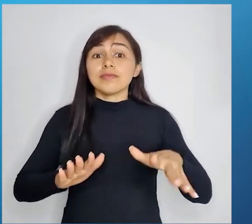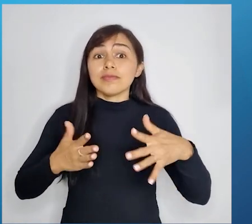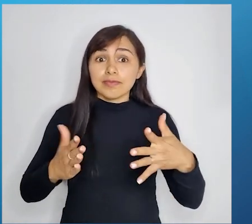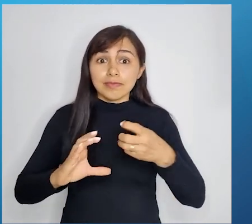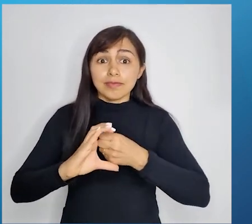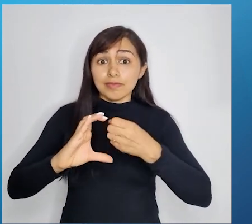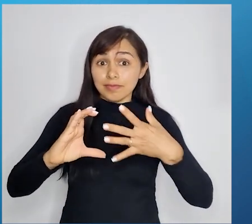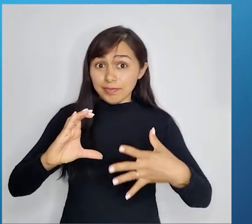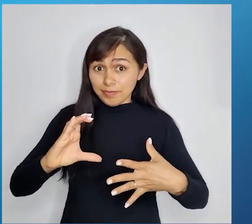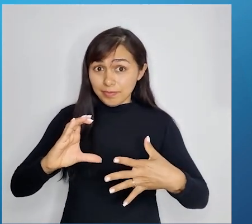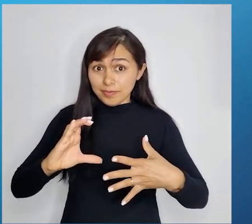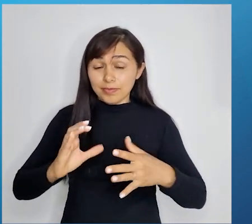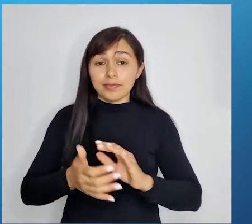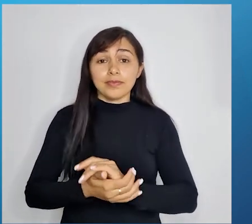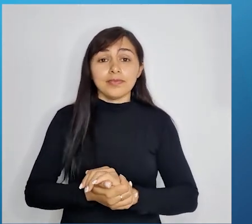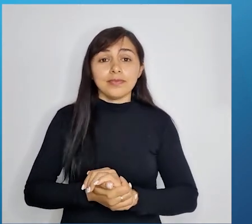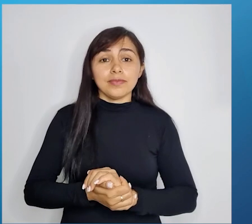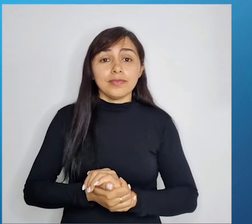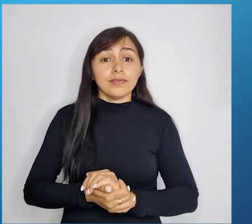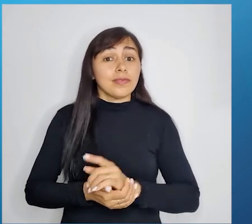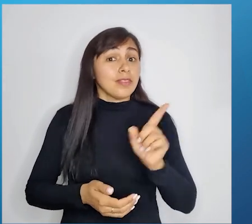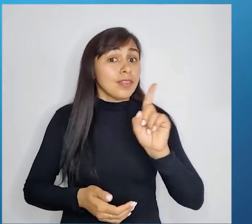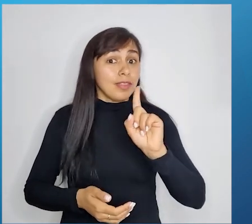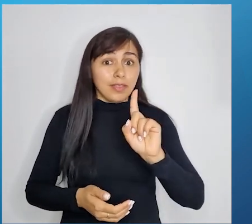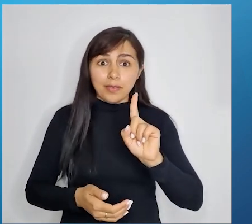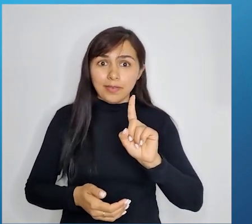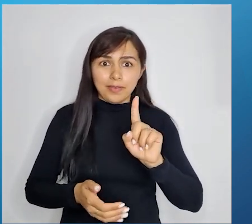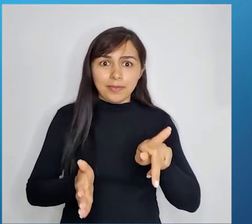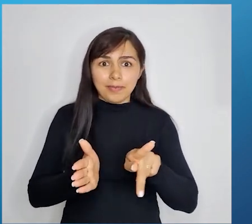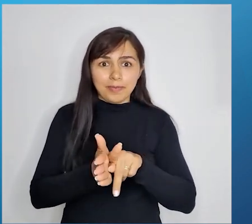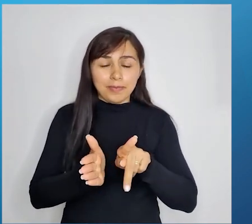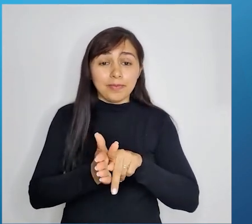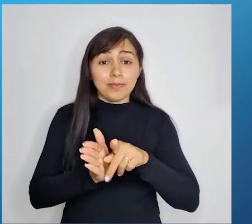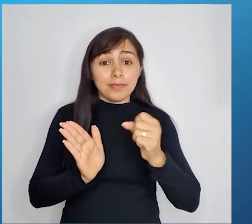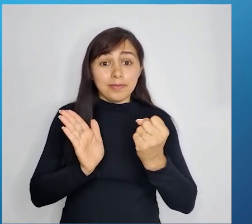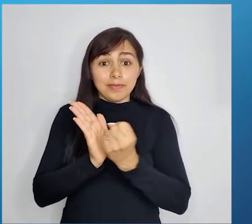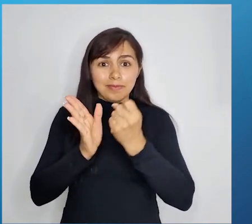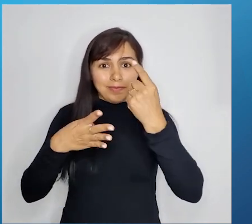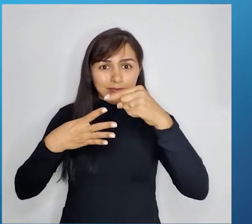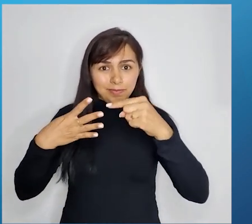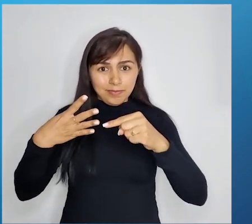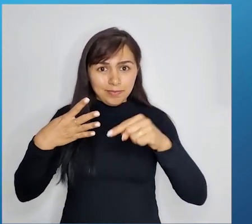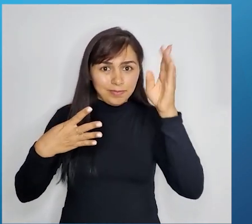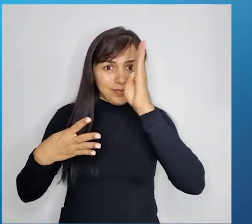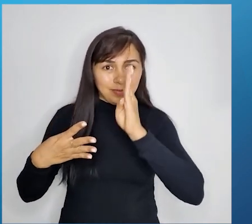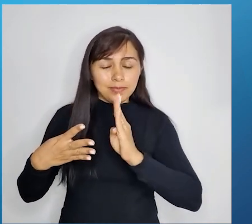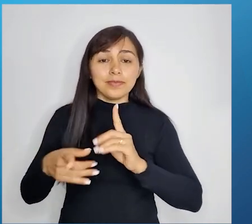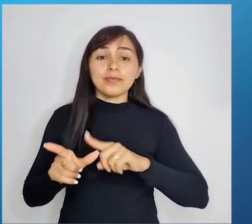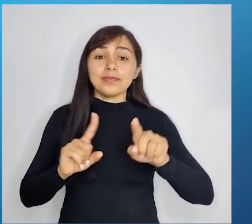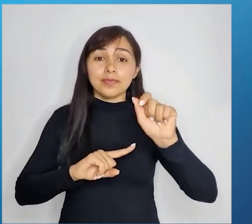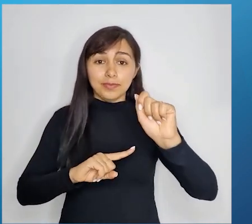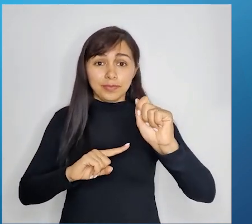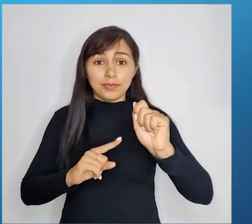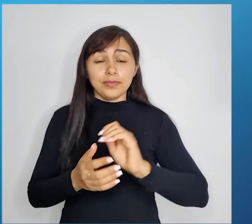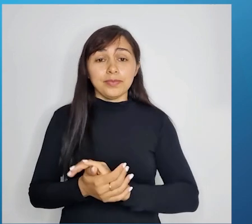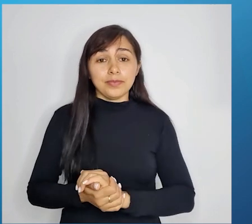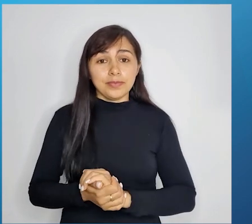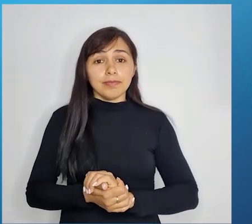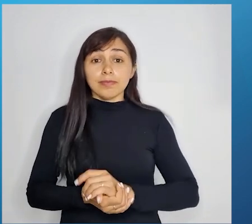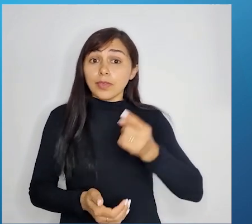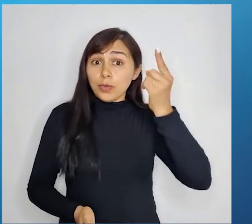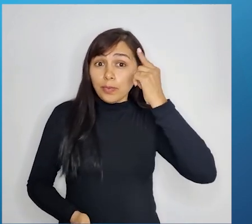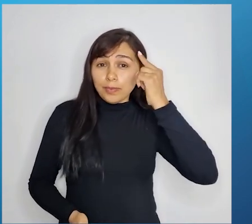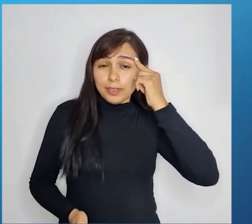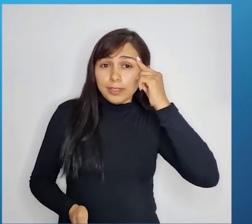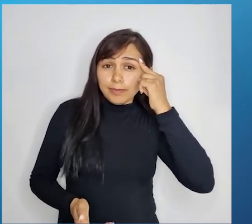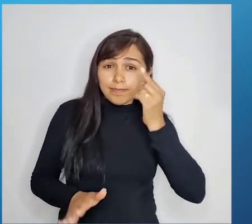Qual das seguintes características não é típica do simbolismo brasileiro? Letra A. Busca pelo subjetivismo